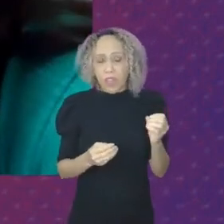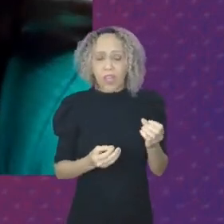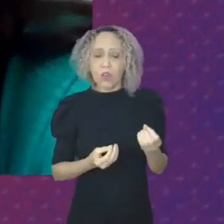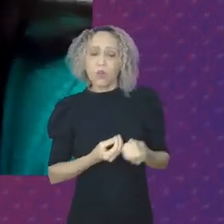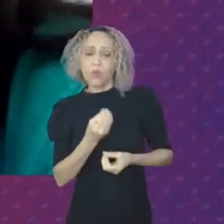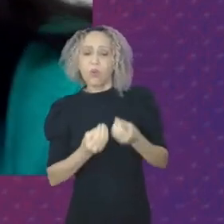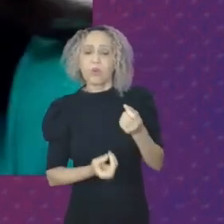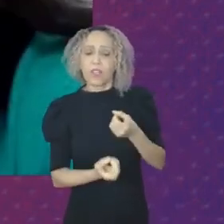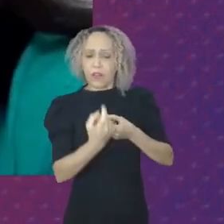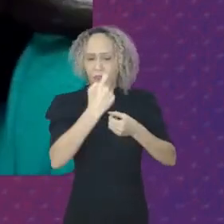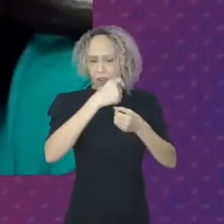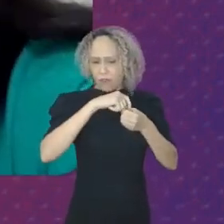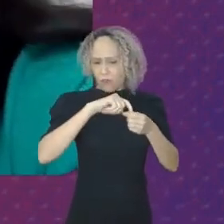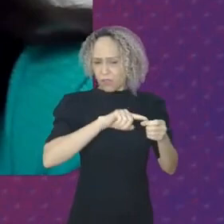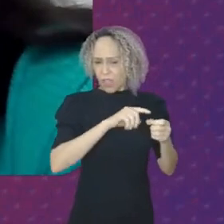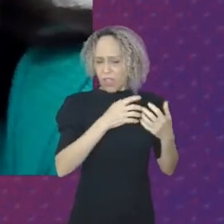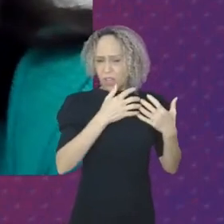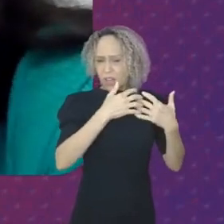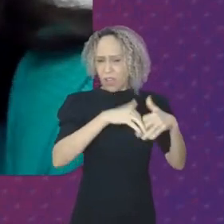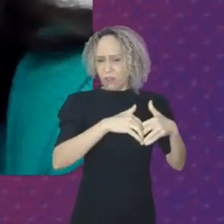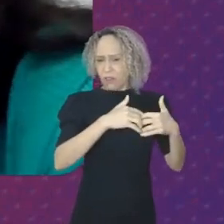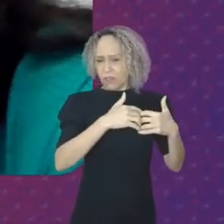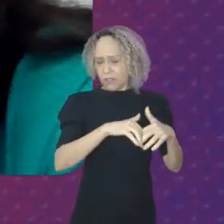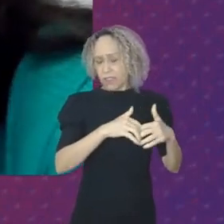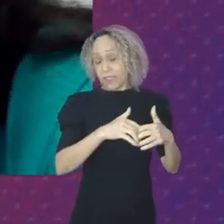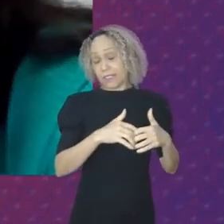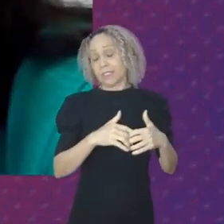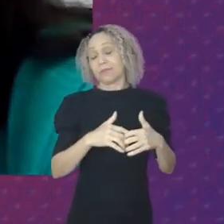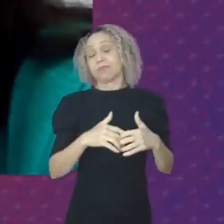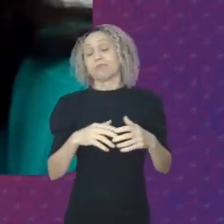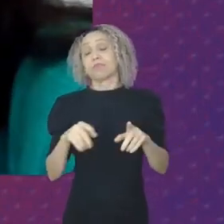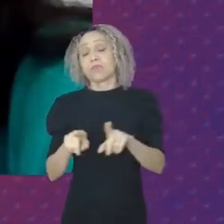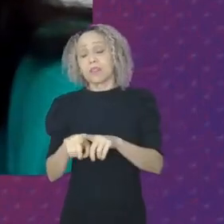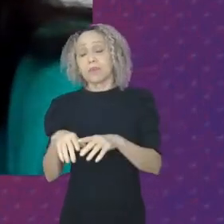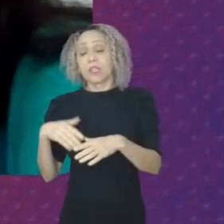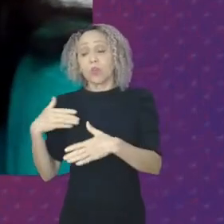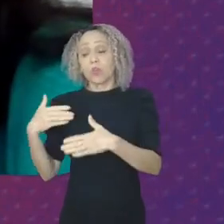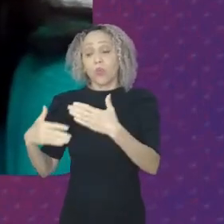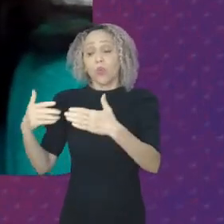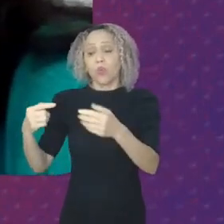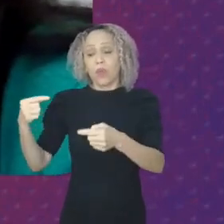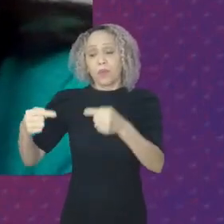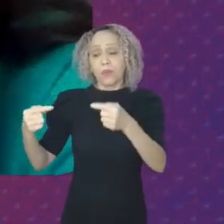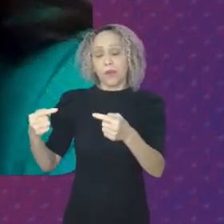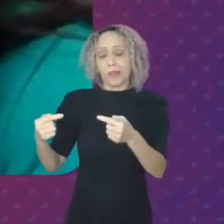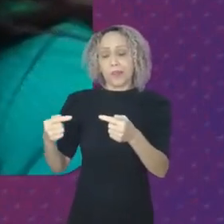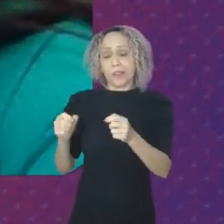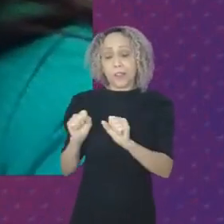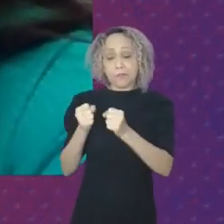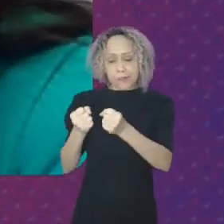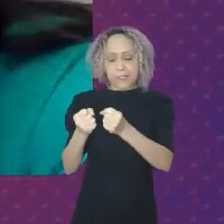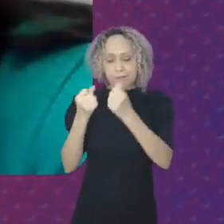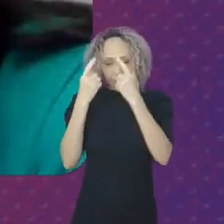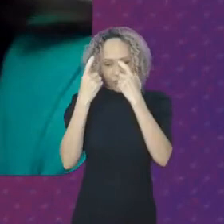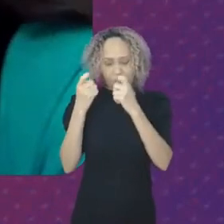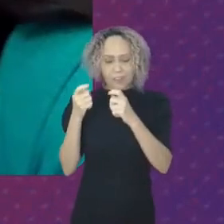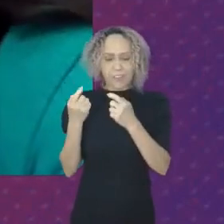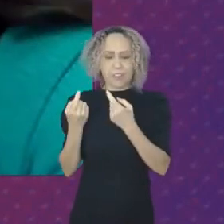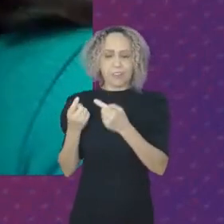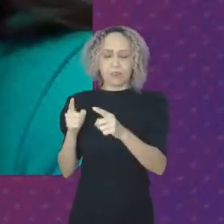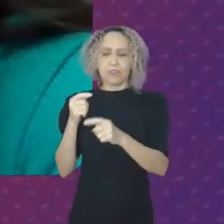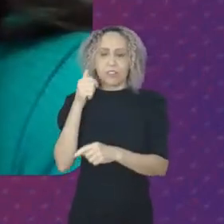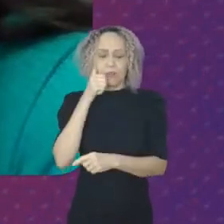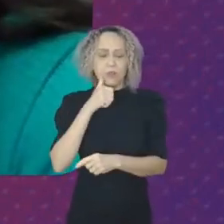da Central de Atendimento à Mulher? Primeiramente, a gente retoma o sentido da função